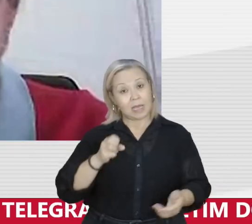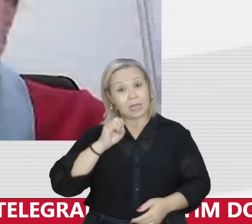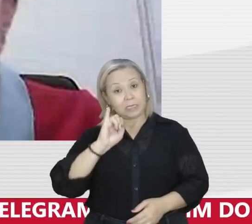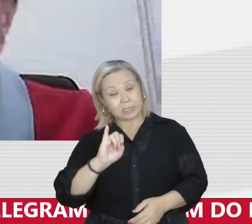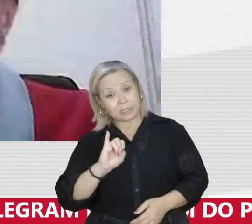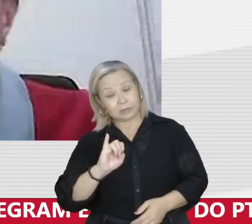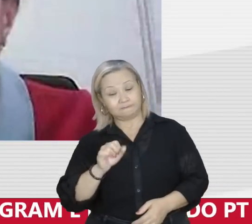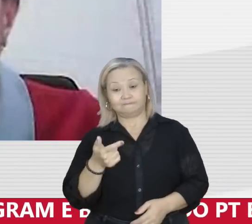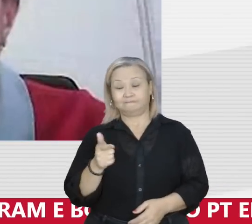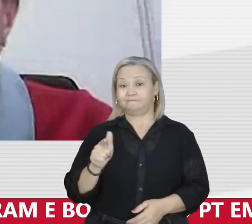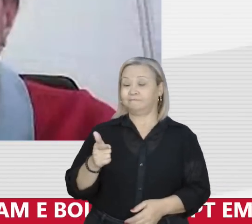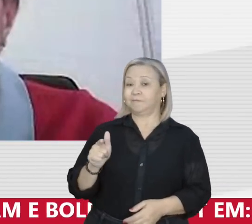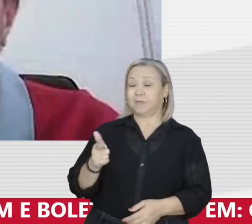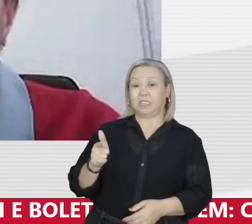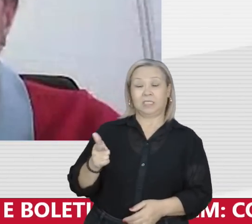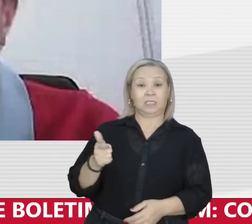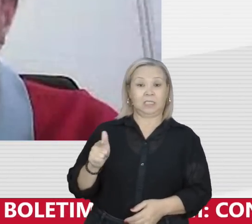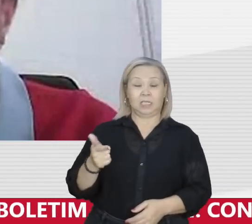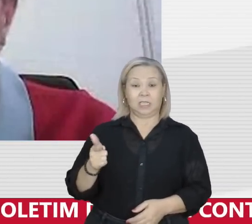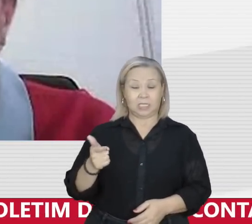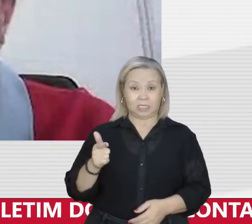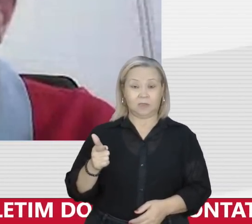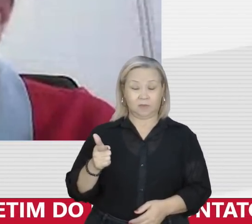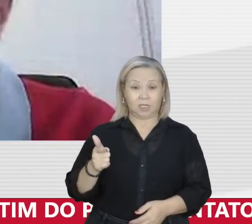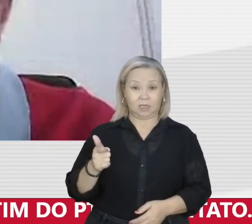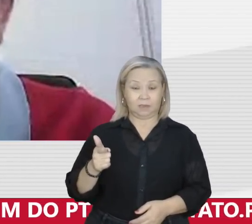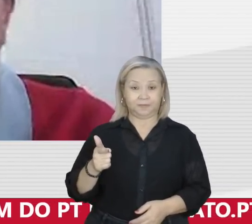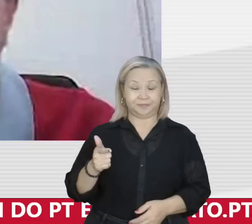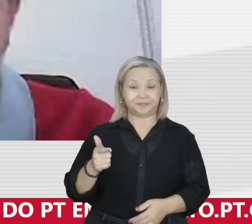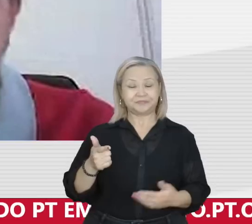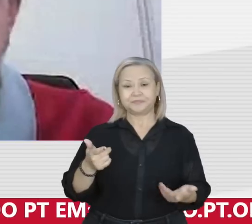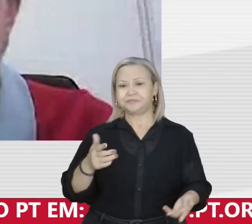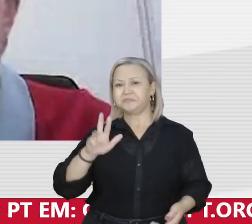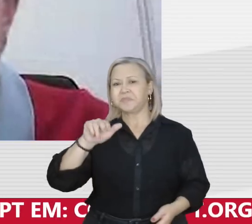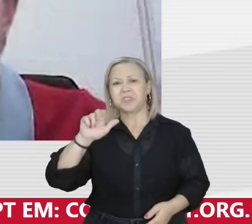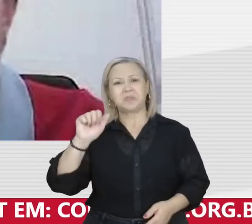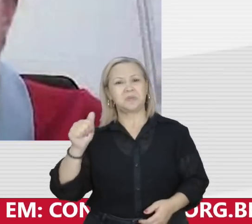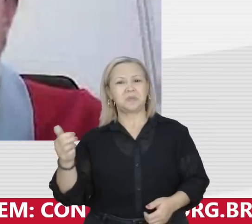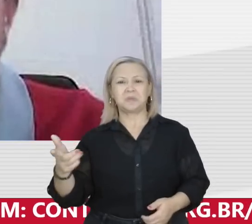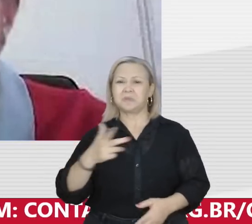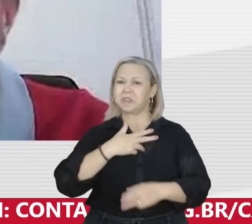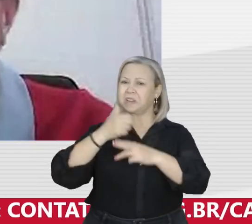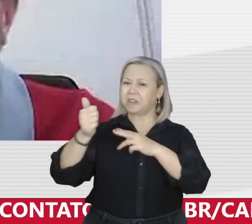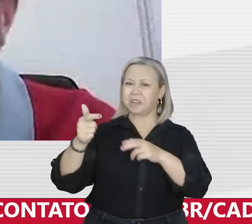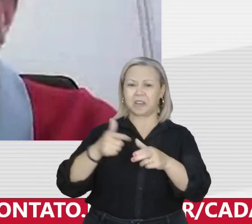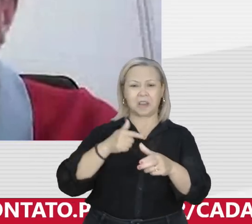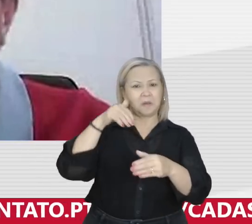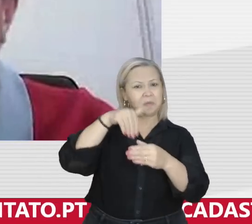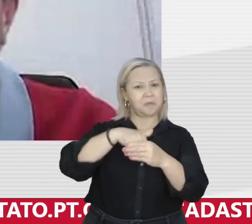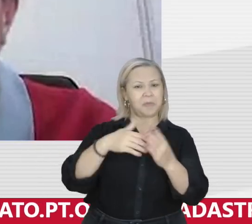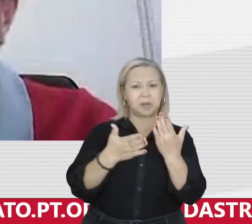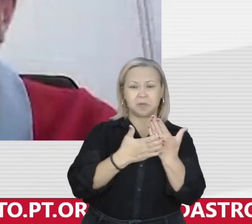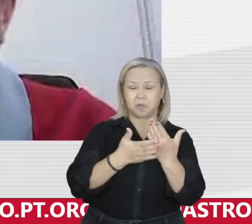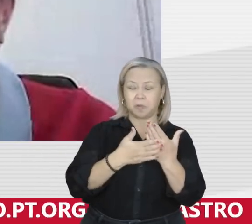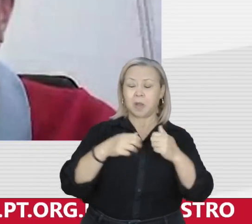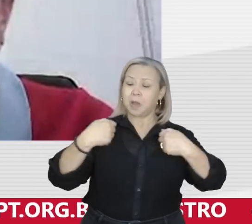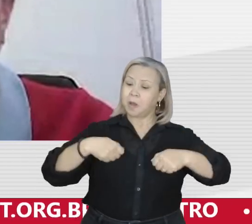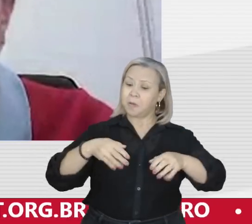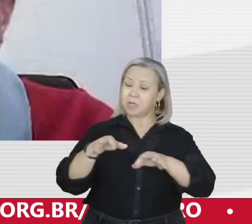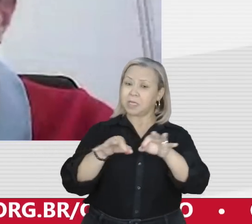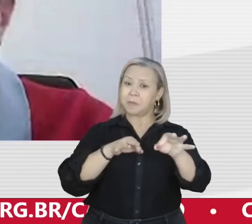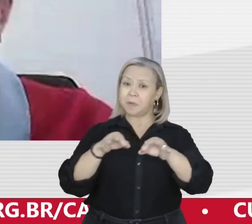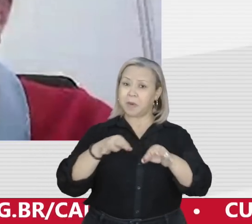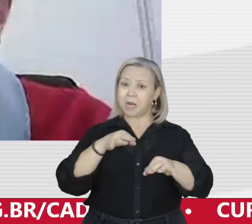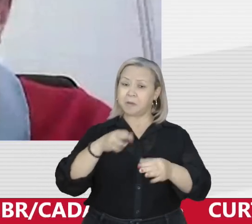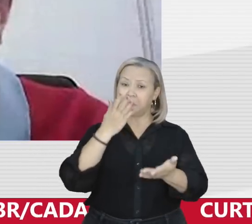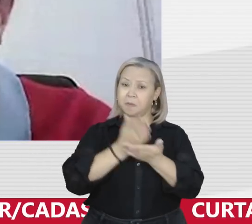na entrevista que deu na terça-feira, nós nunca ganhamos no primeiro turno também. A gente tem que estar preparado para ganhar, para derrotar o